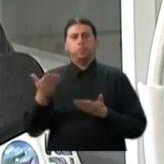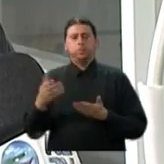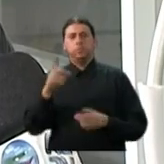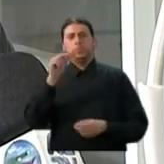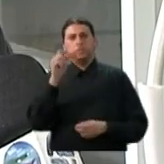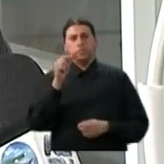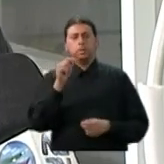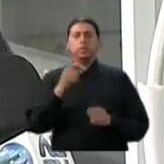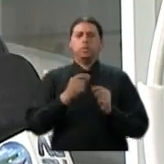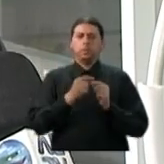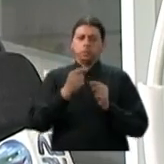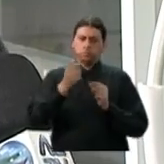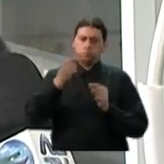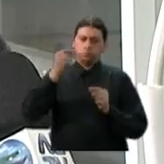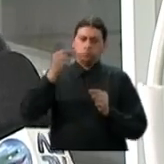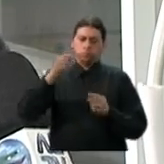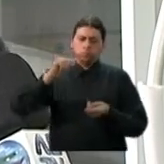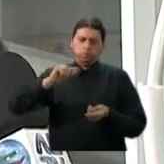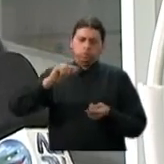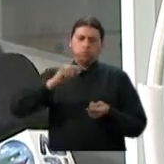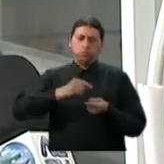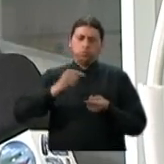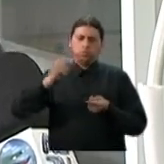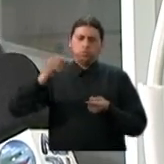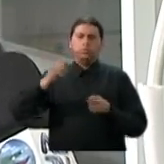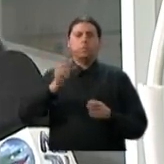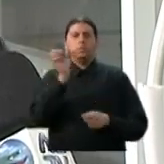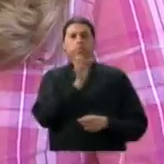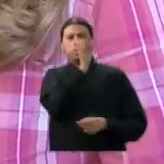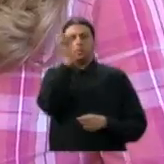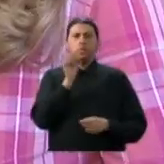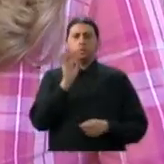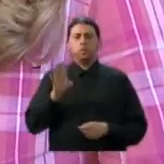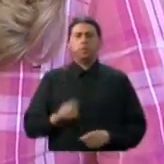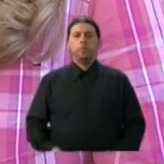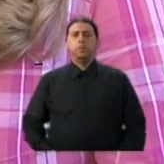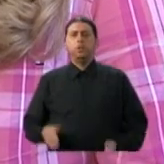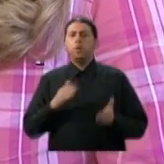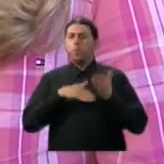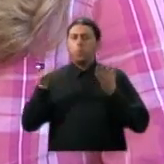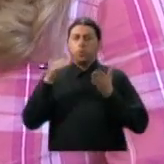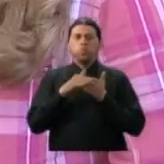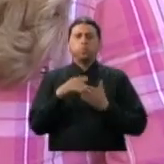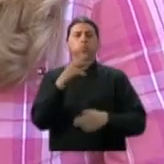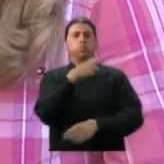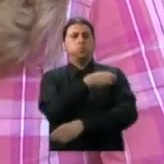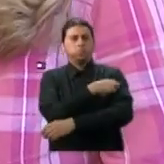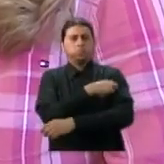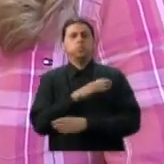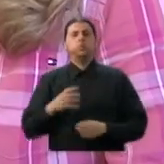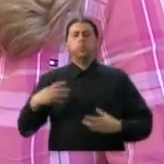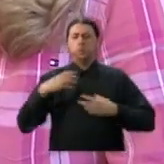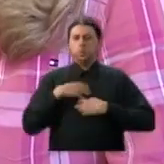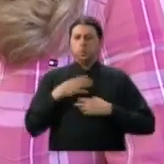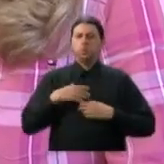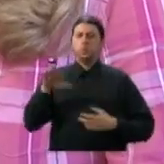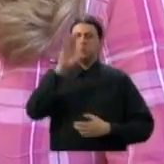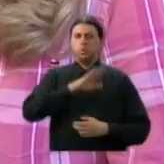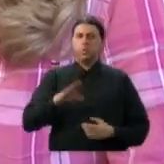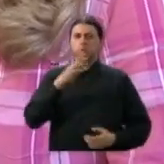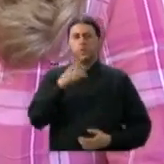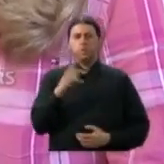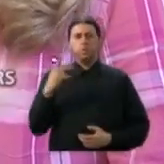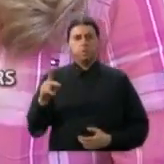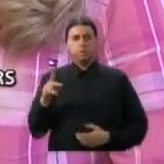10 doses e após a abertura também tem a duração de 6 horas. Toda a vacina, de uma maneira geral,